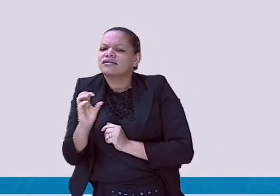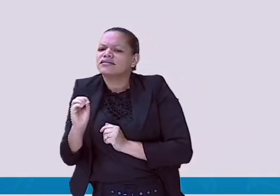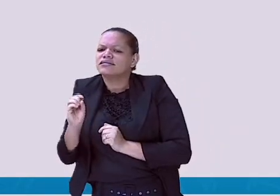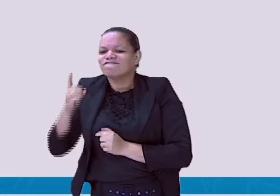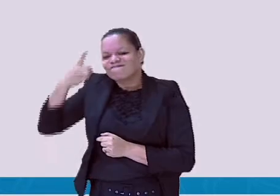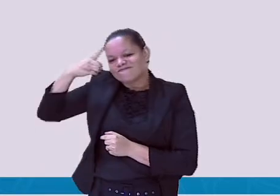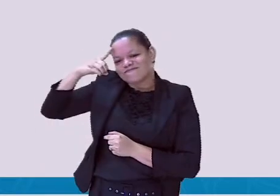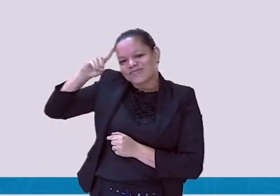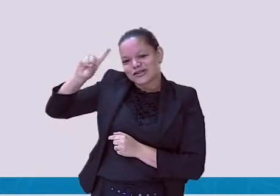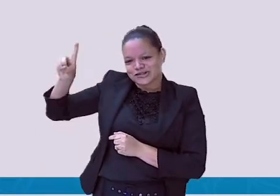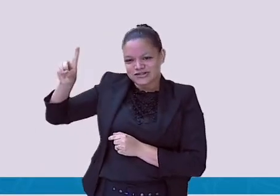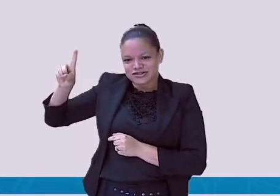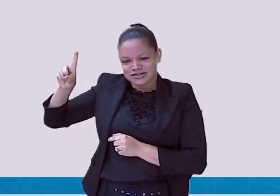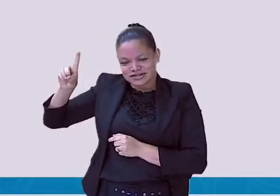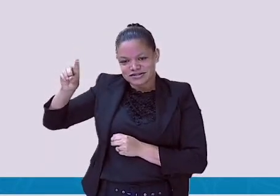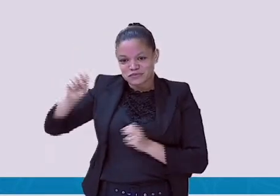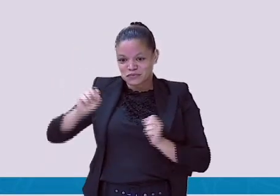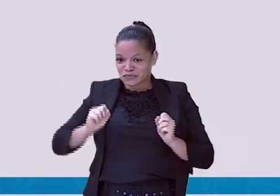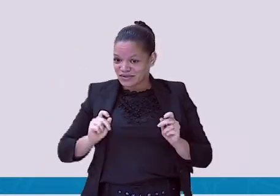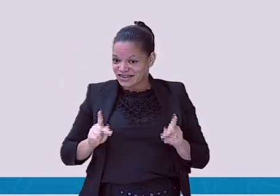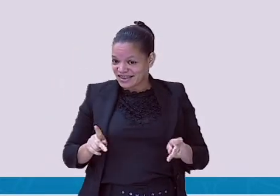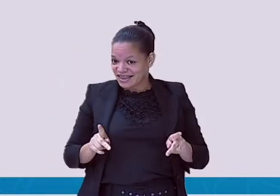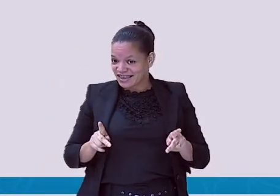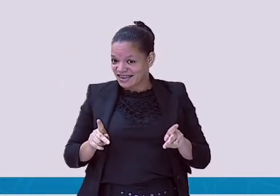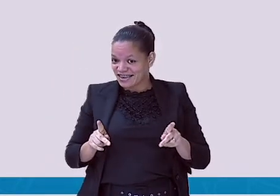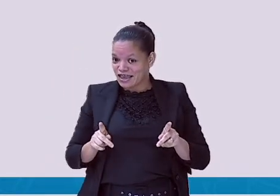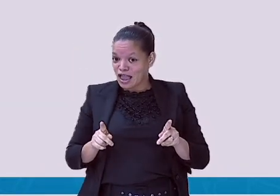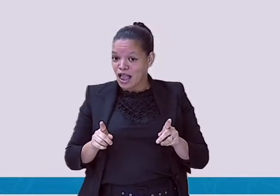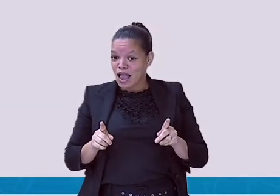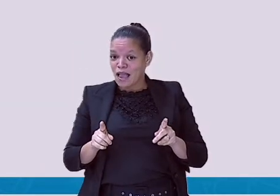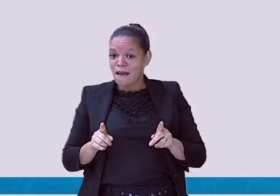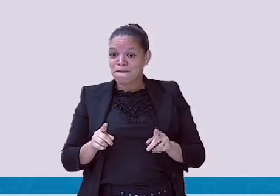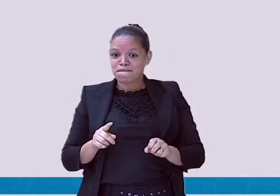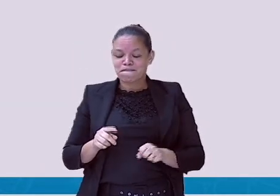resposta? Do texto que nós acabamos de ler.